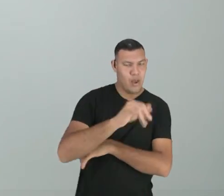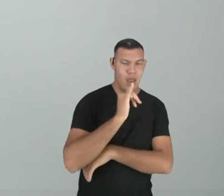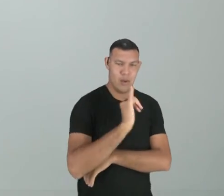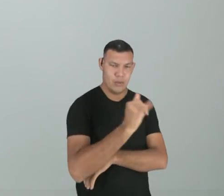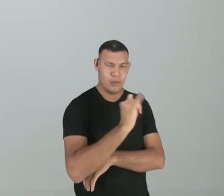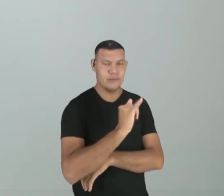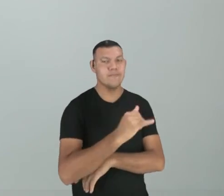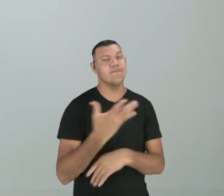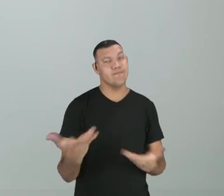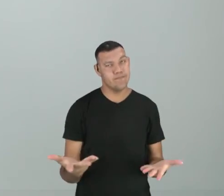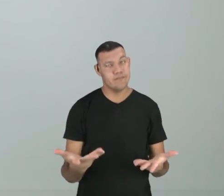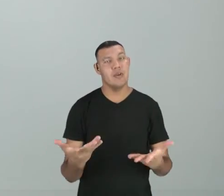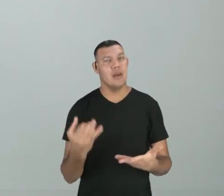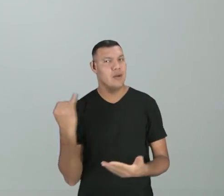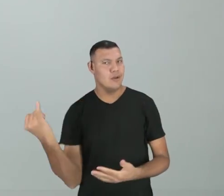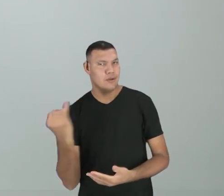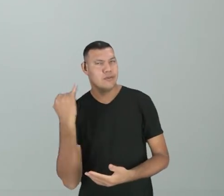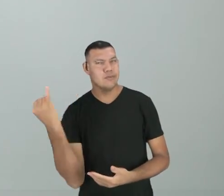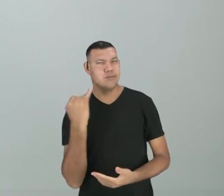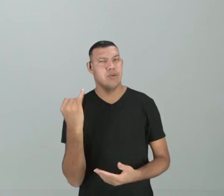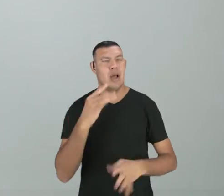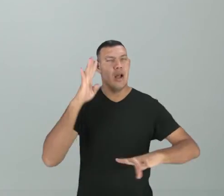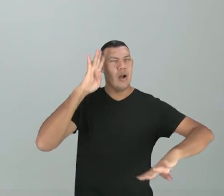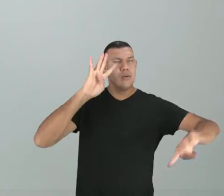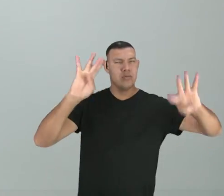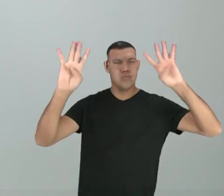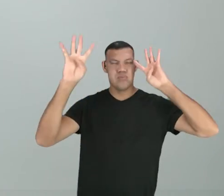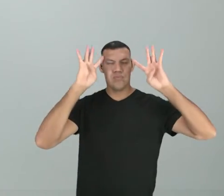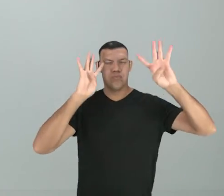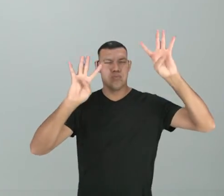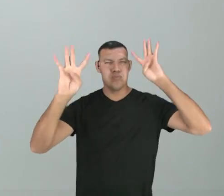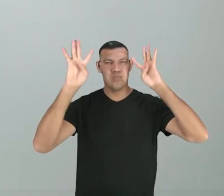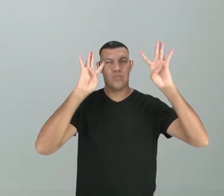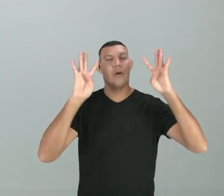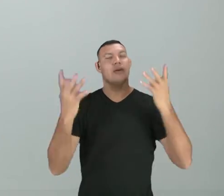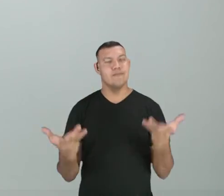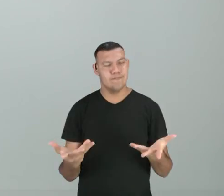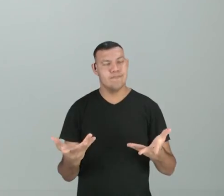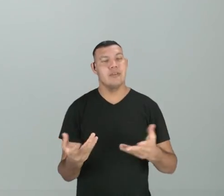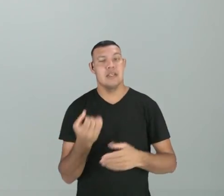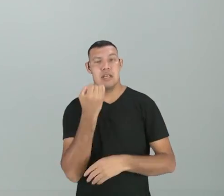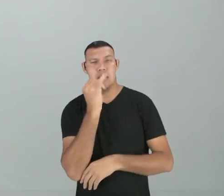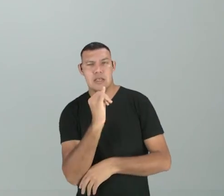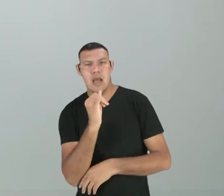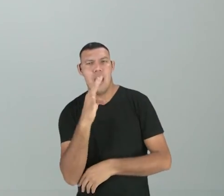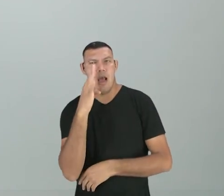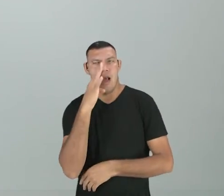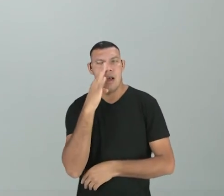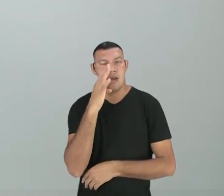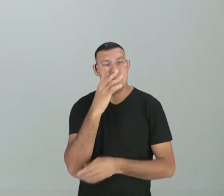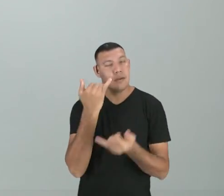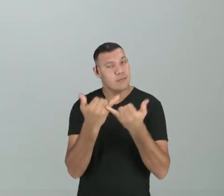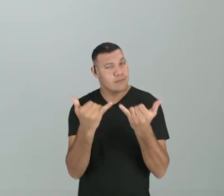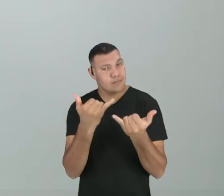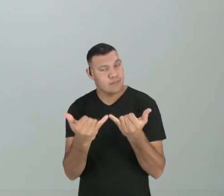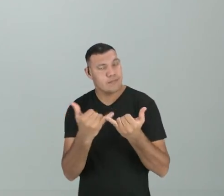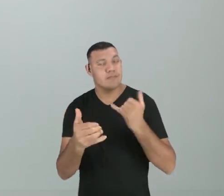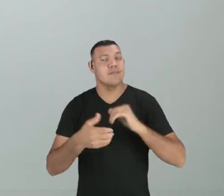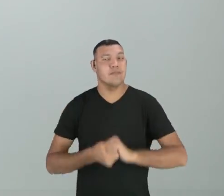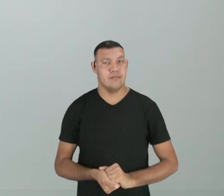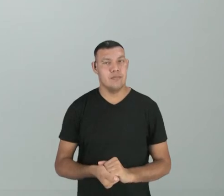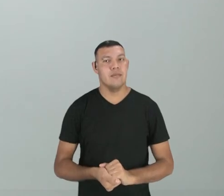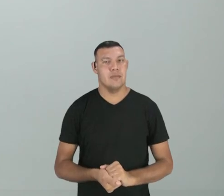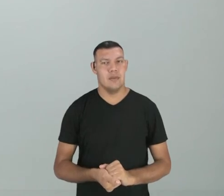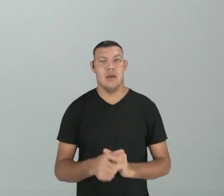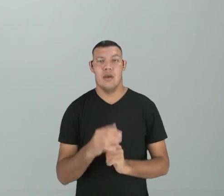imaginarem a cena, a entrar ali, a visualizar, como se vocês estivessem literalmente assistindo. Então, até na